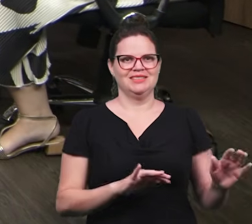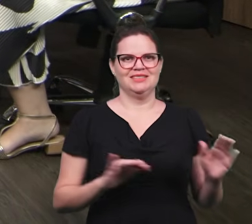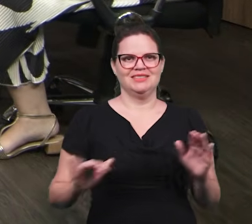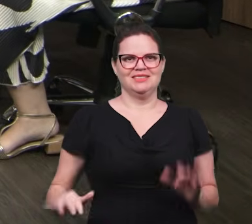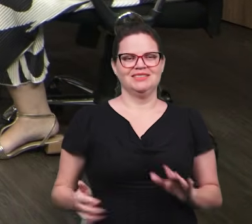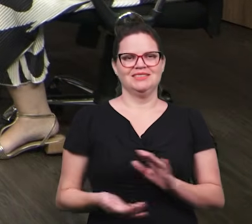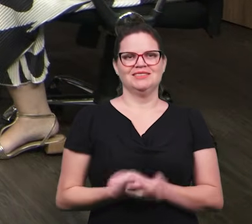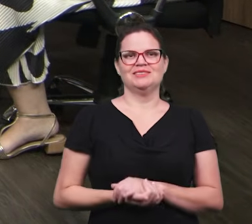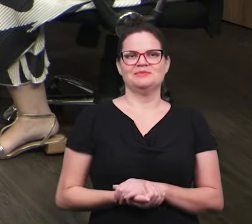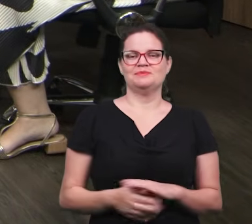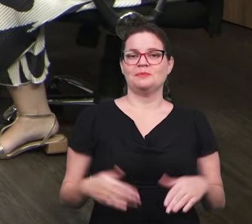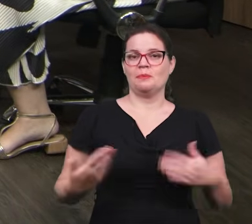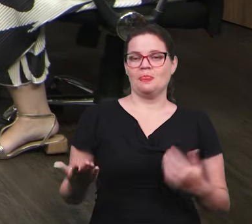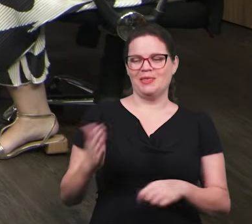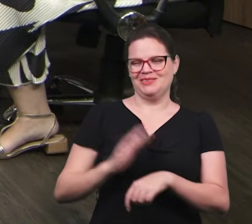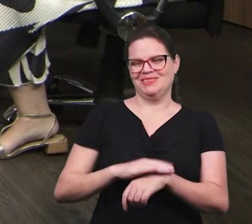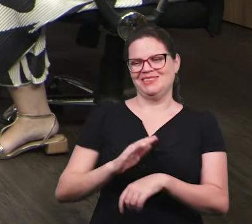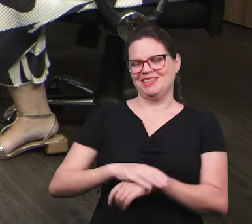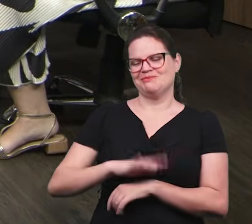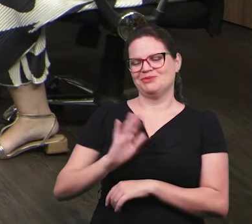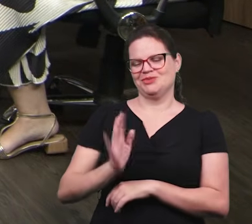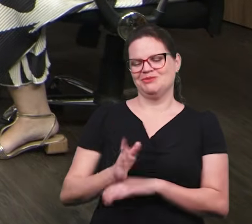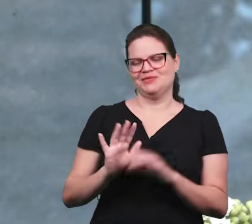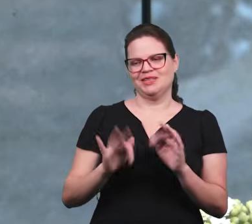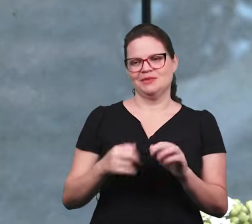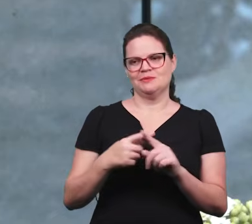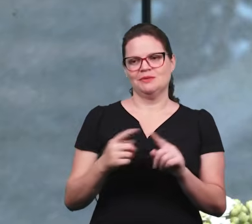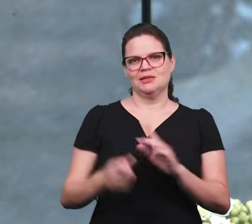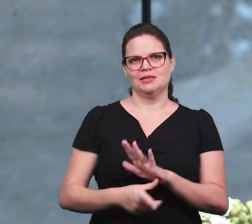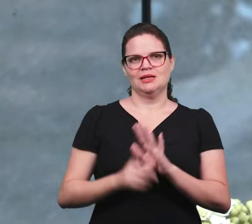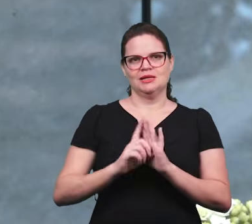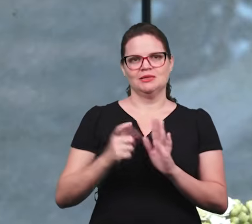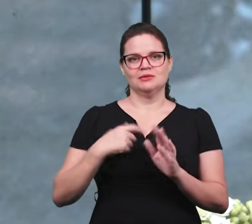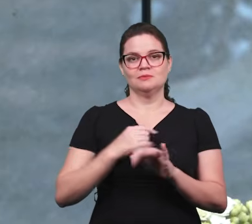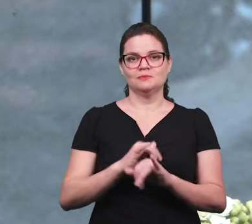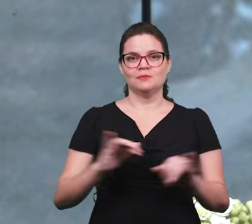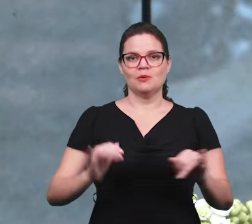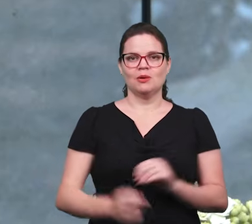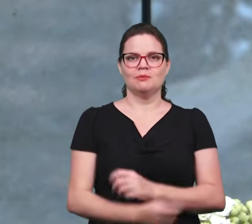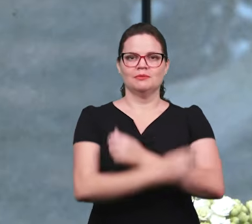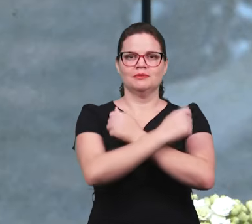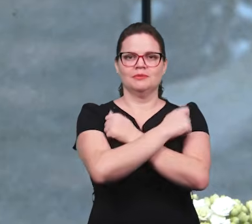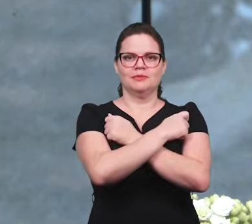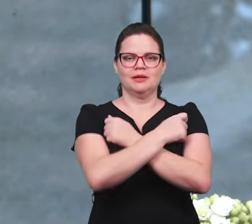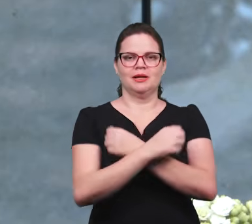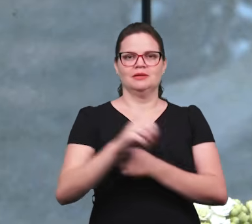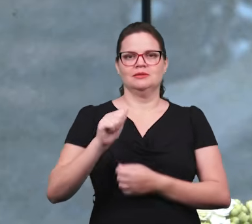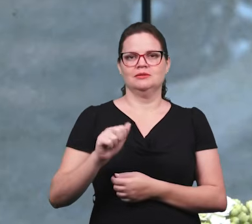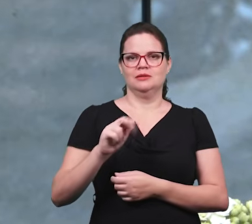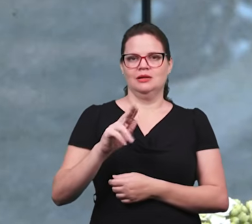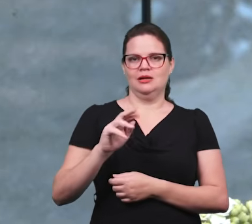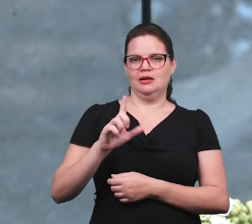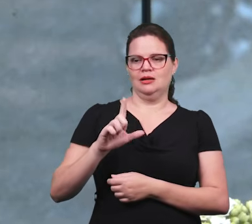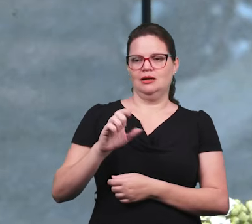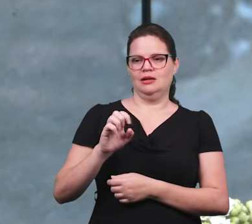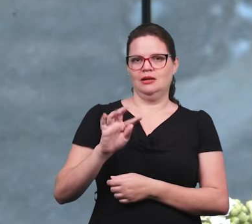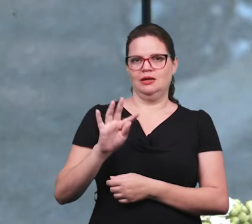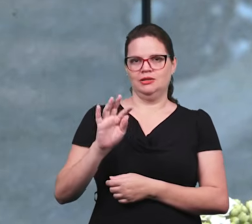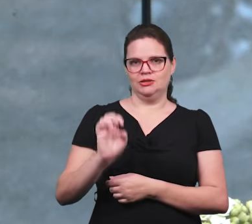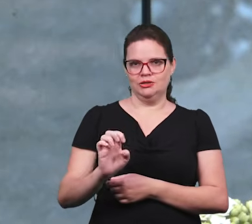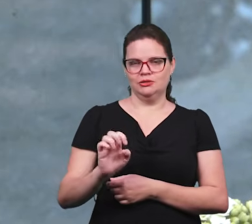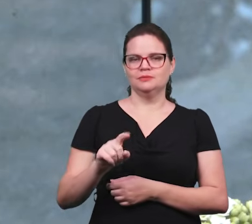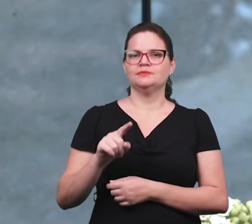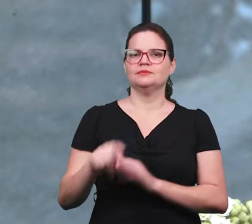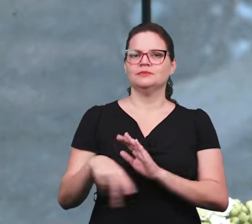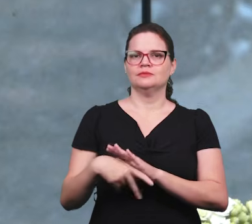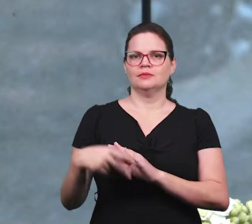encerrar, nosso tempo já acabou. Antes de encerrar, eu quero mandar um abraço para Arlete, do